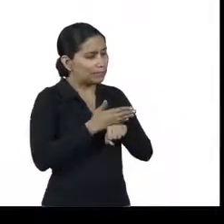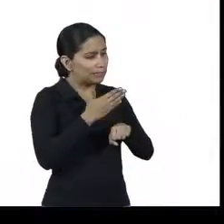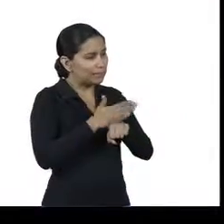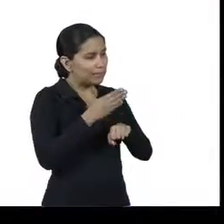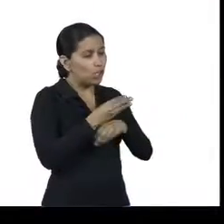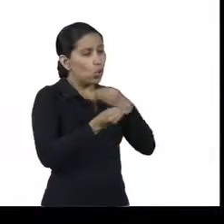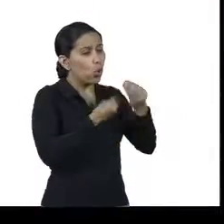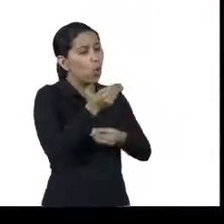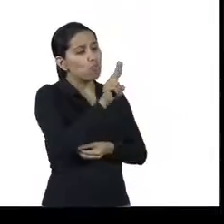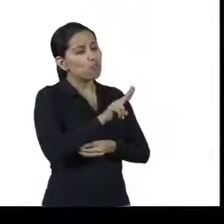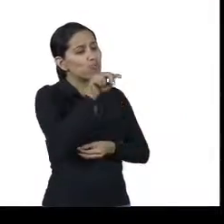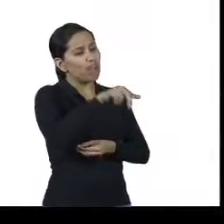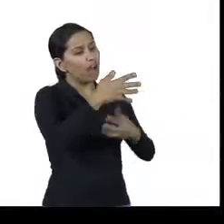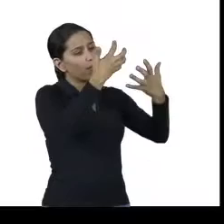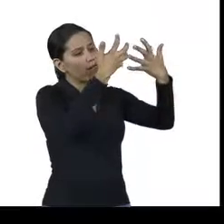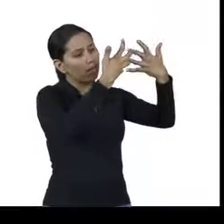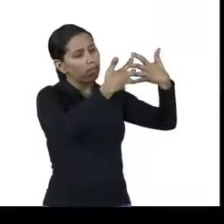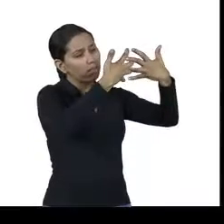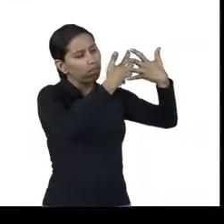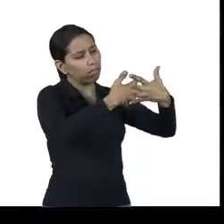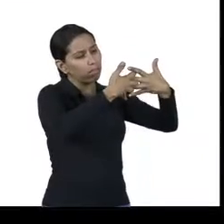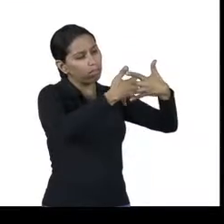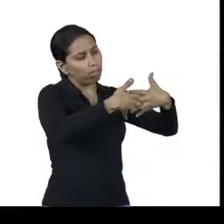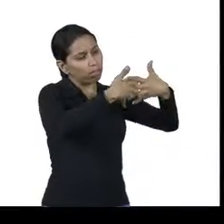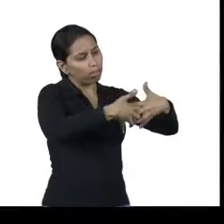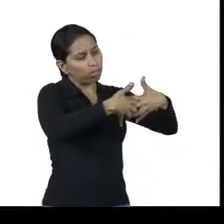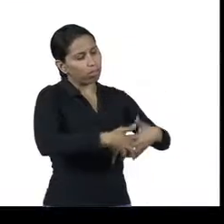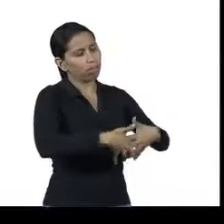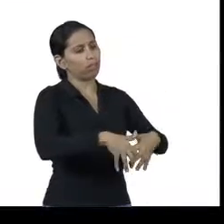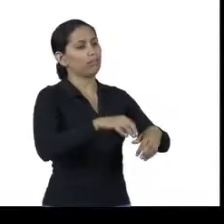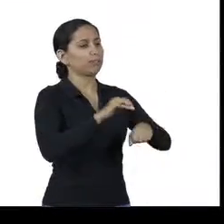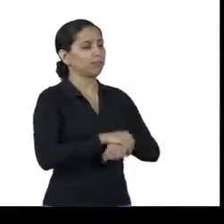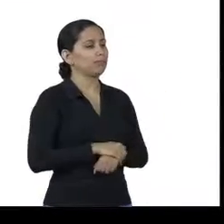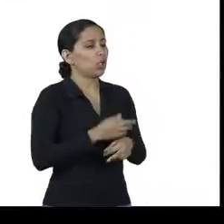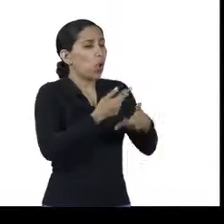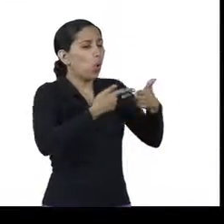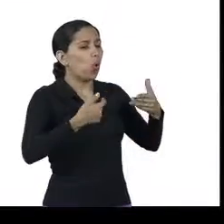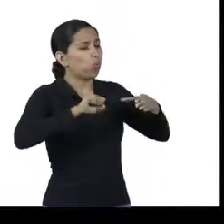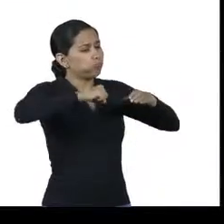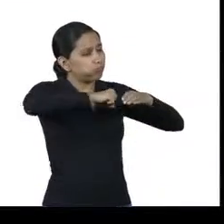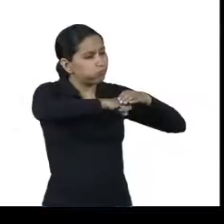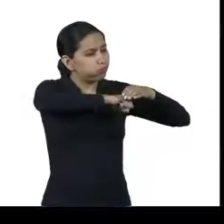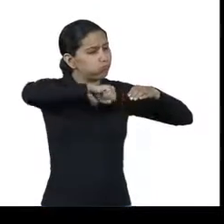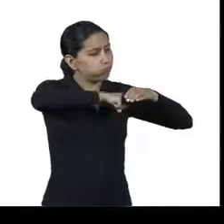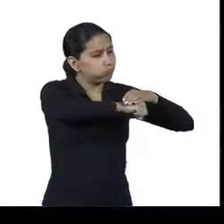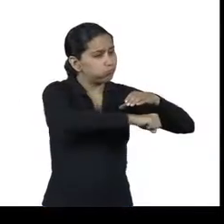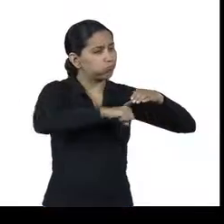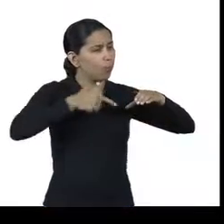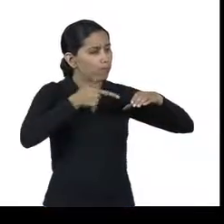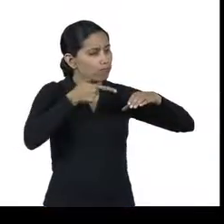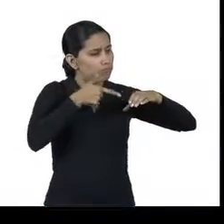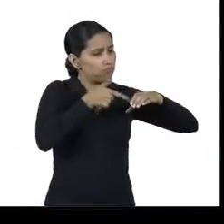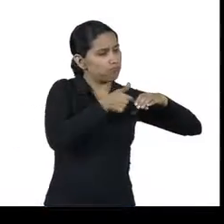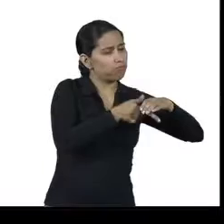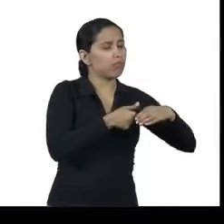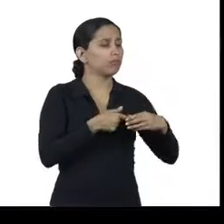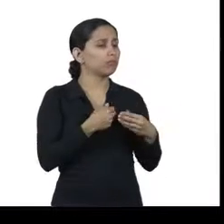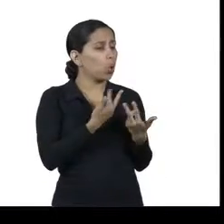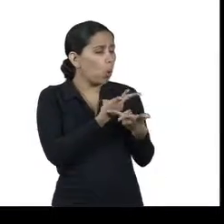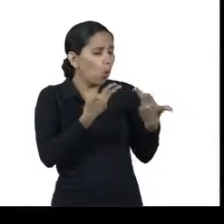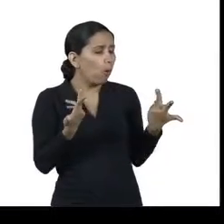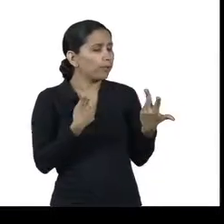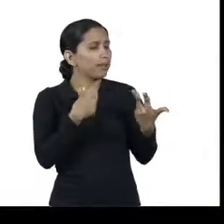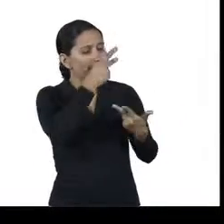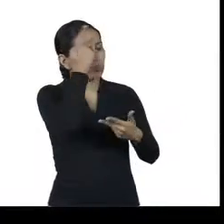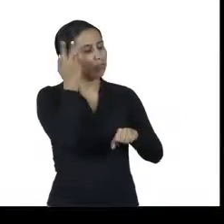em que ele está sendo utilizada, por exemplo, serra circular, martelete, furadeira e outras ferramentas desse